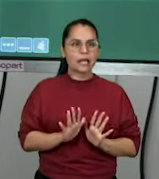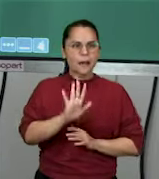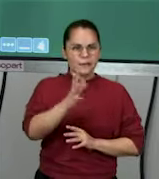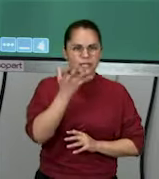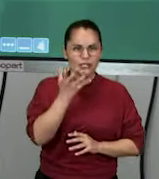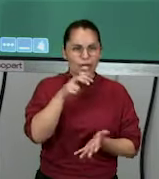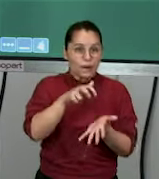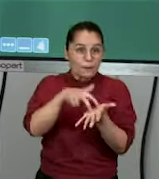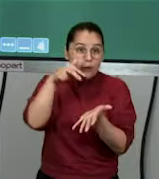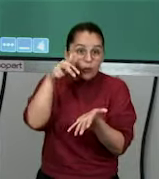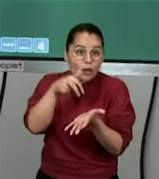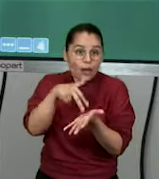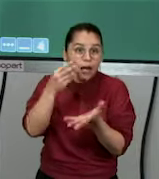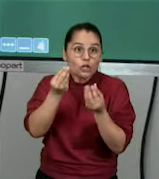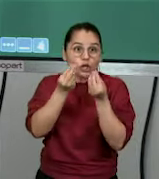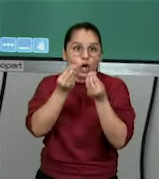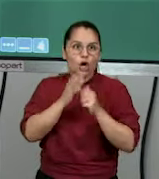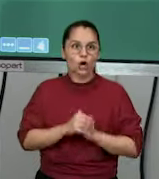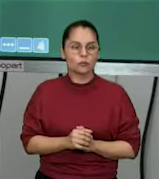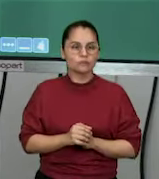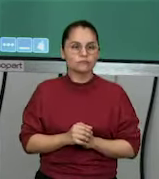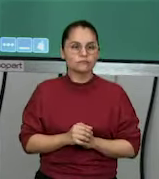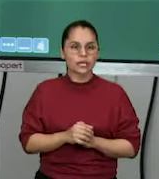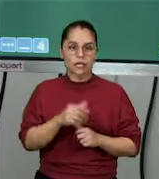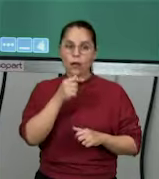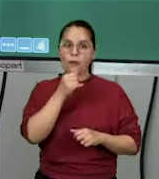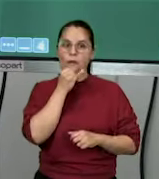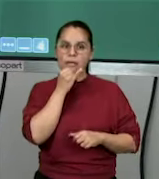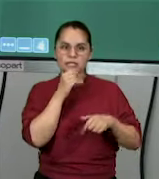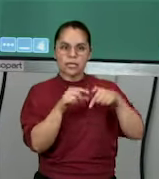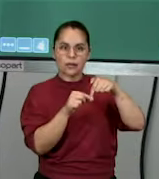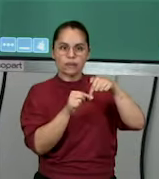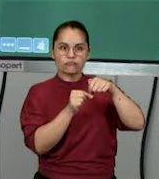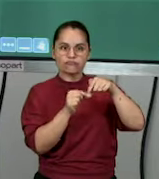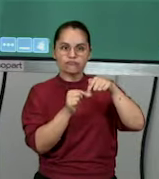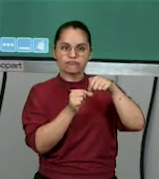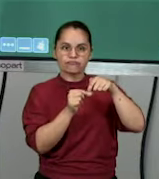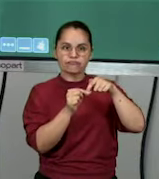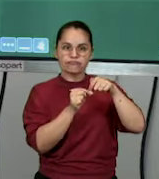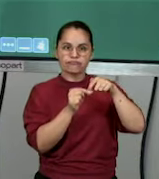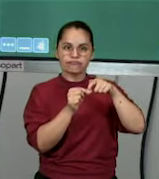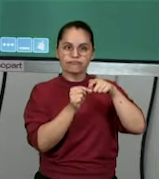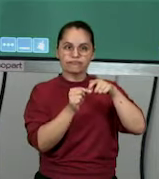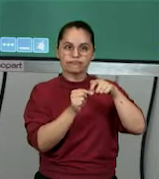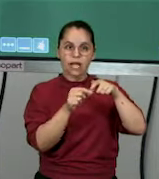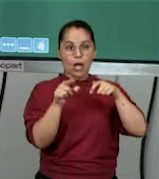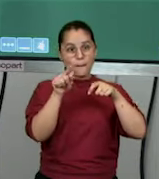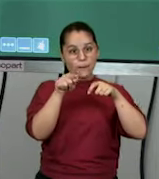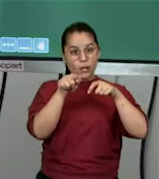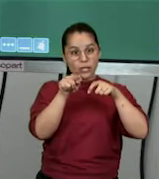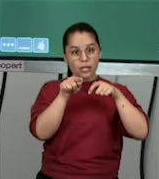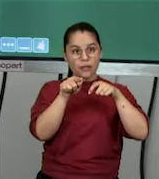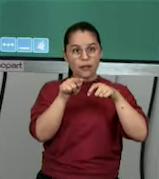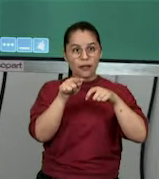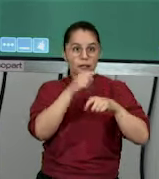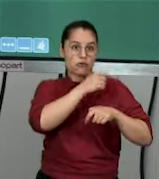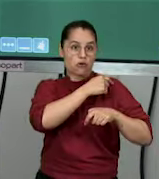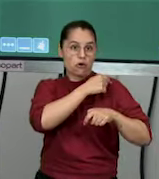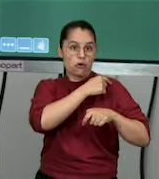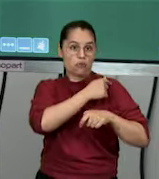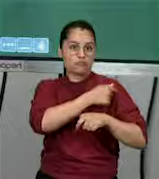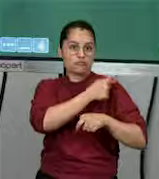esteja pulando. Onde tem articulação, por exemplo, eu vou colocar essas bolinhas. Então ele tem um ombro, um pouco menor que a cintura. Vou